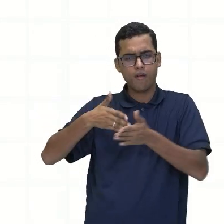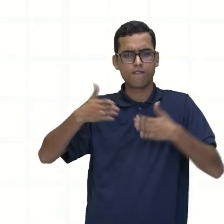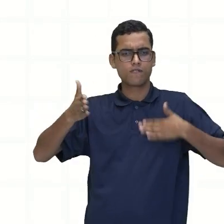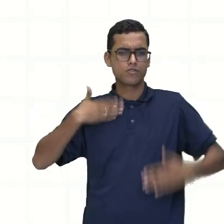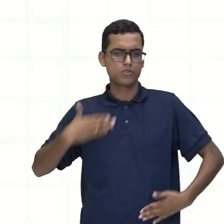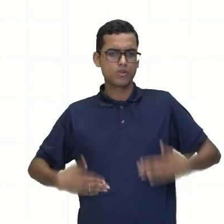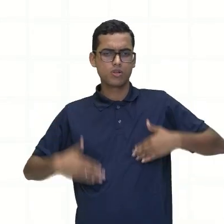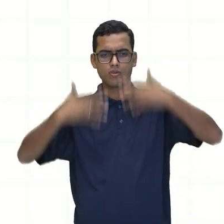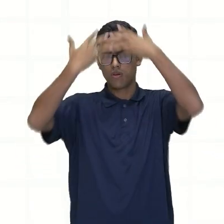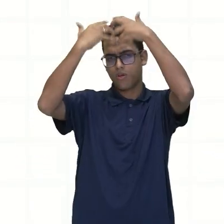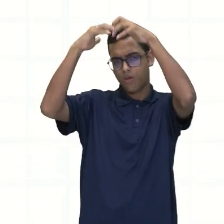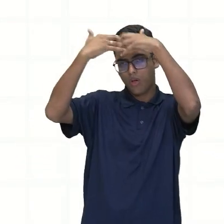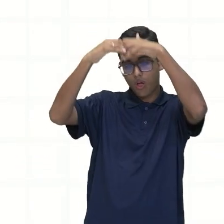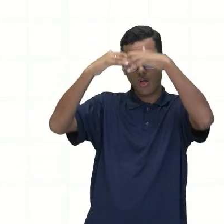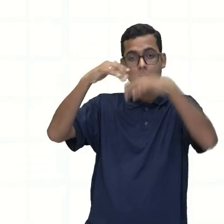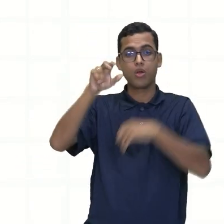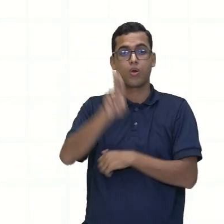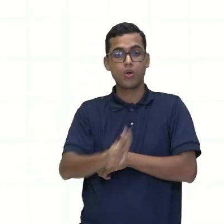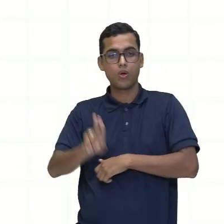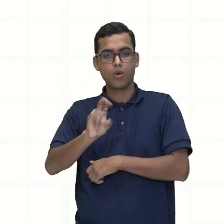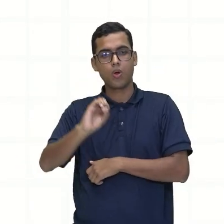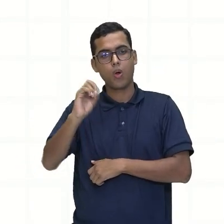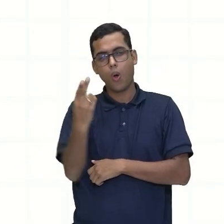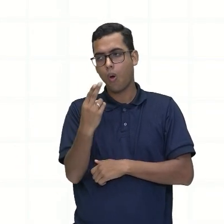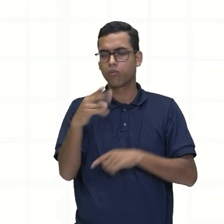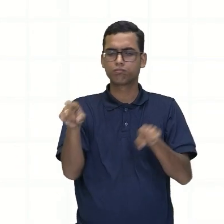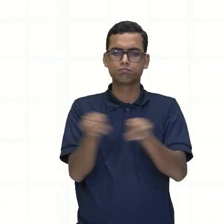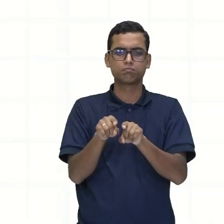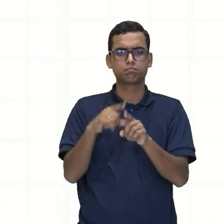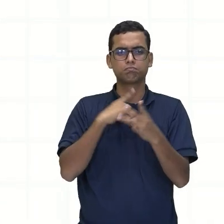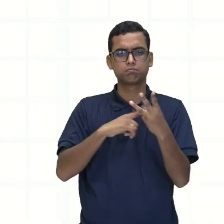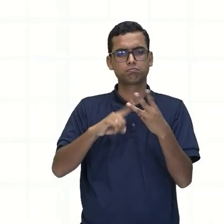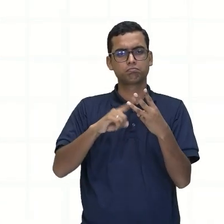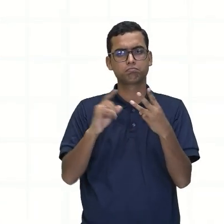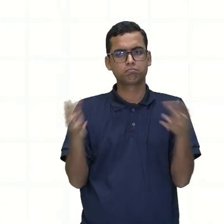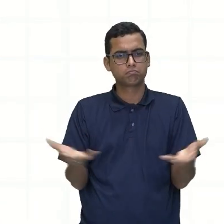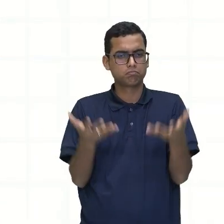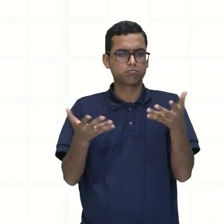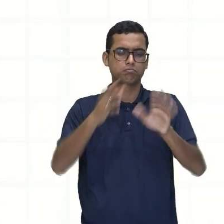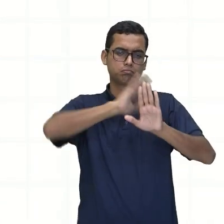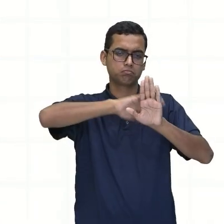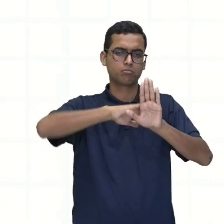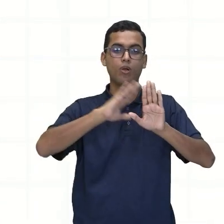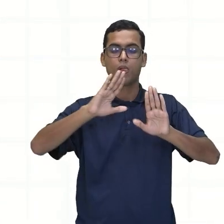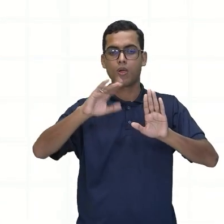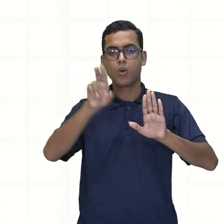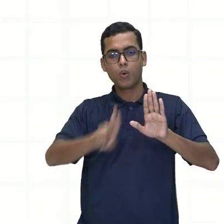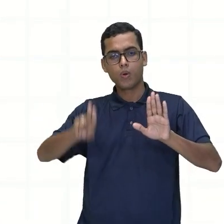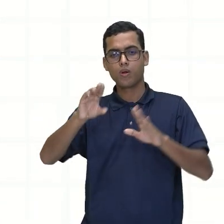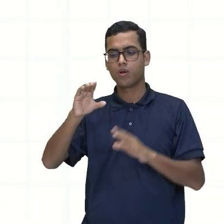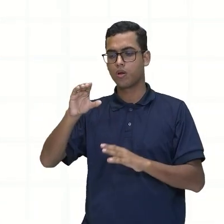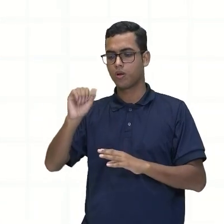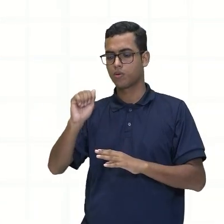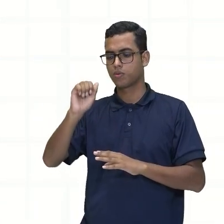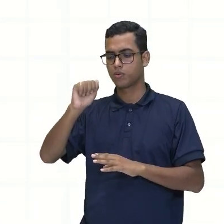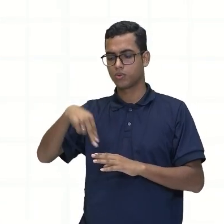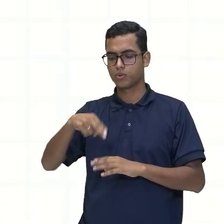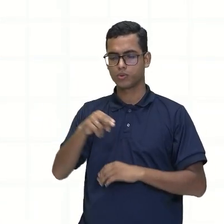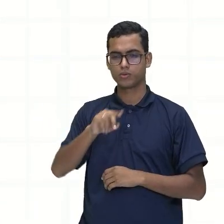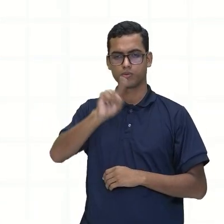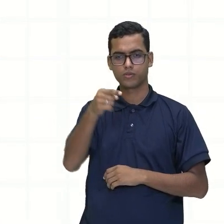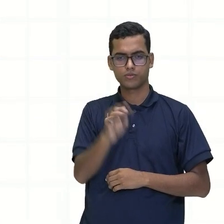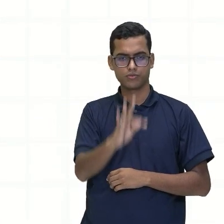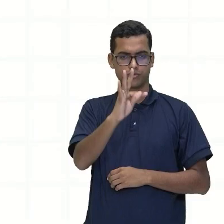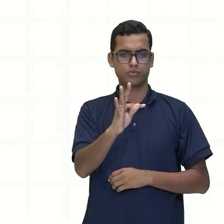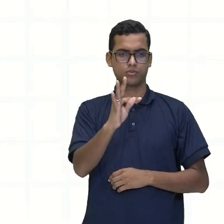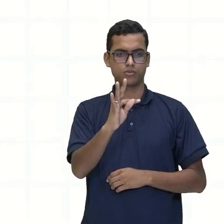circunstanciais, usaremos o can't, que é a forma negativa de can. Eu vou mostrar aqui mais um pouquinho para vocês, olha só. O can, gente, a